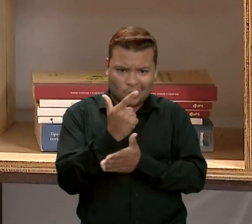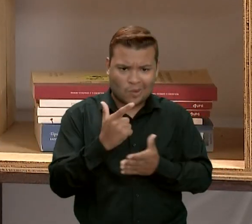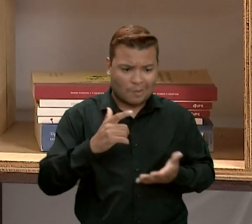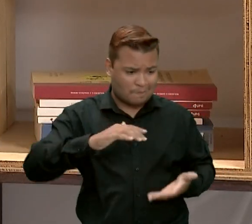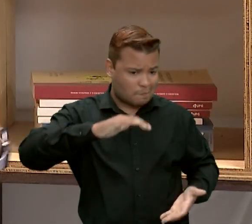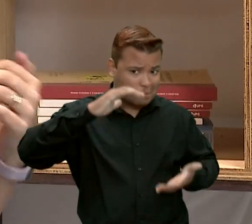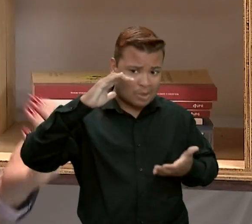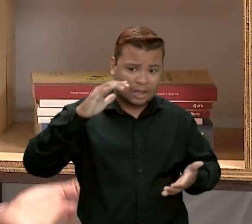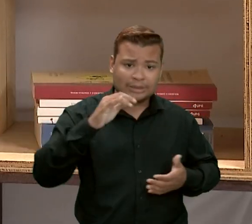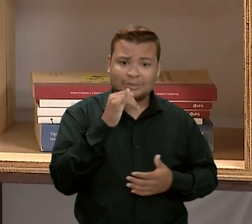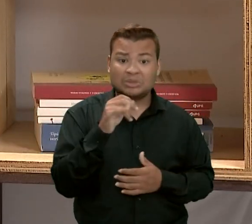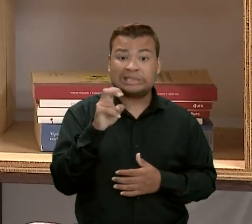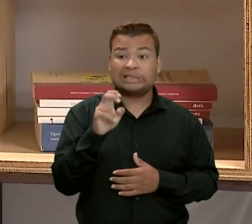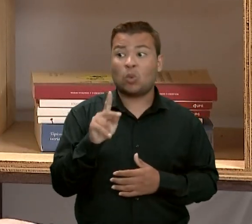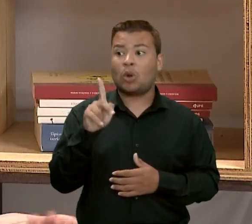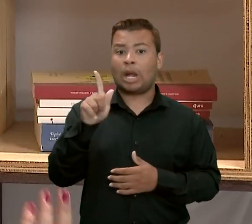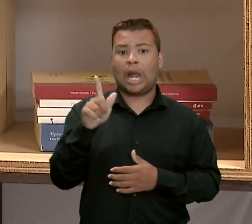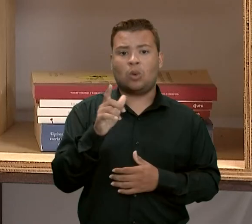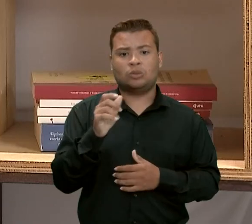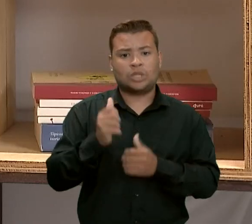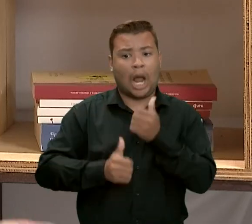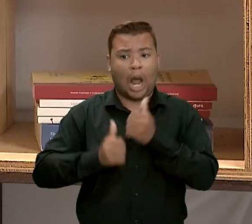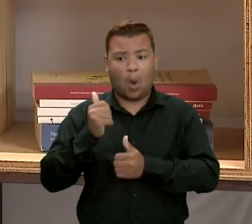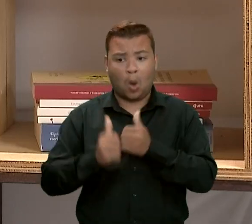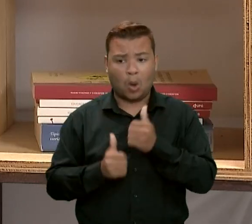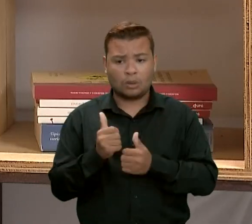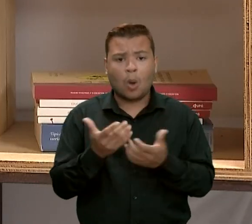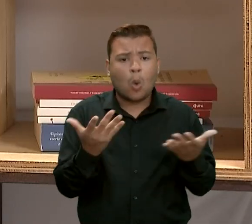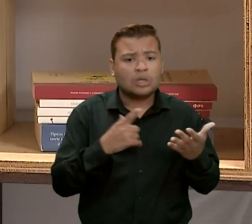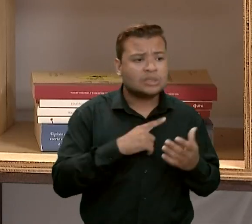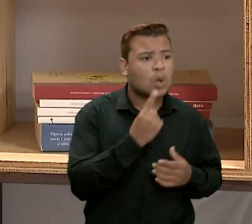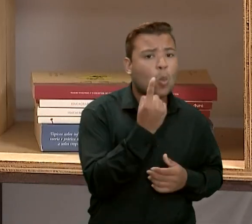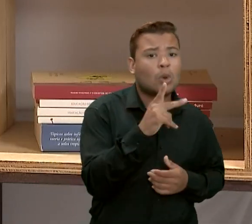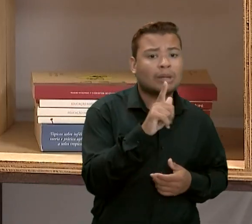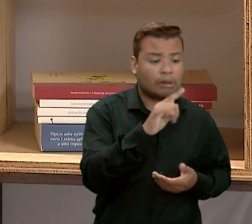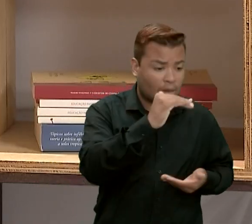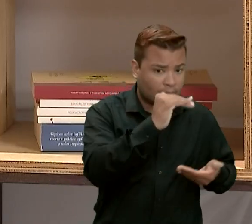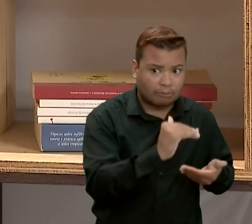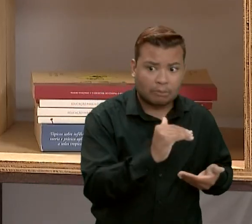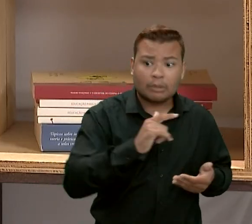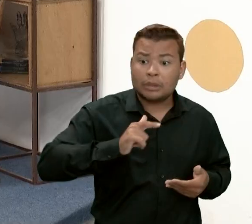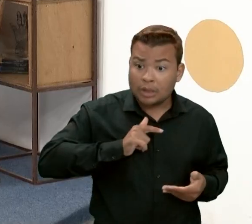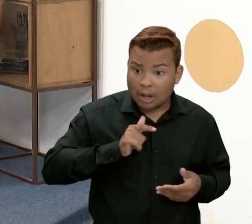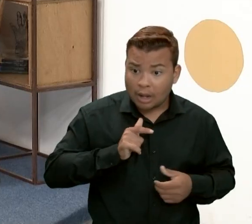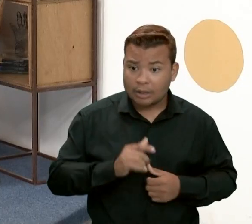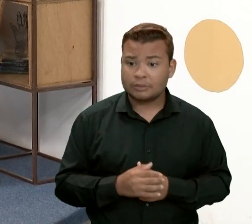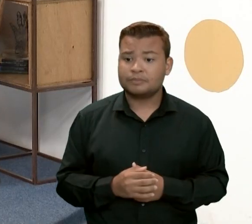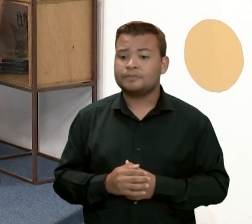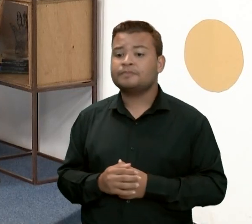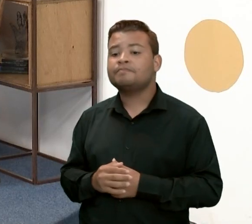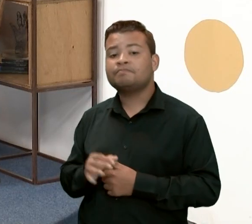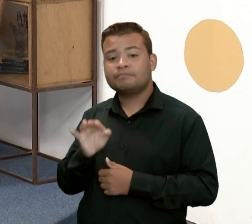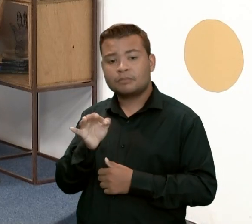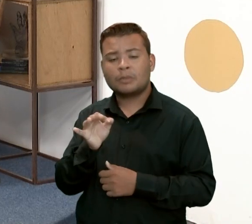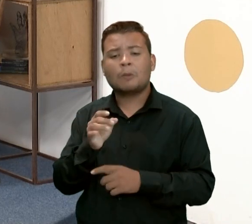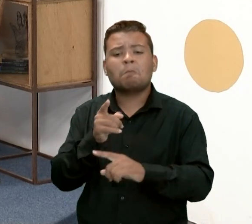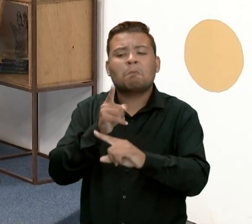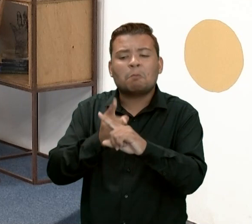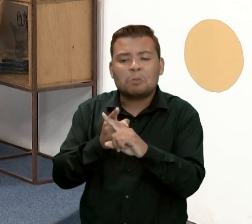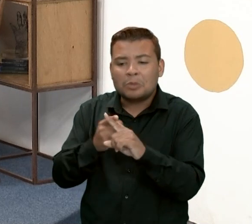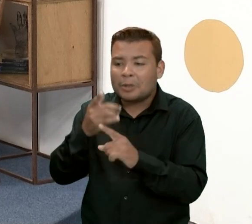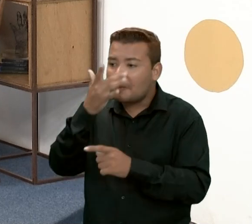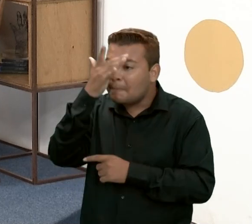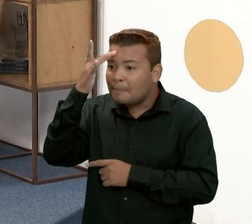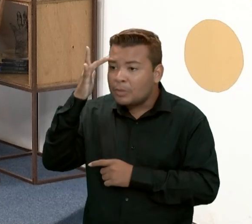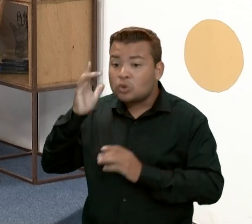5 quilos de arroz. Hoje a gente tem pacotes de 1 quilo. Vamos, né? fracionando, né? Porque é justamente para atender aquele